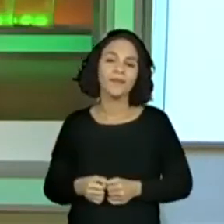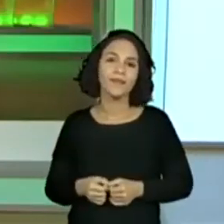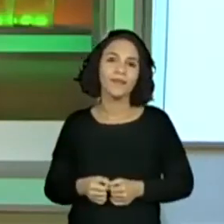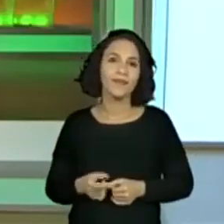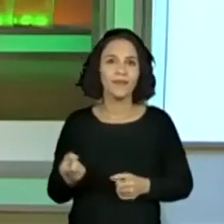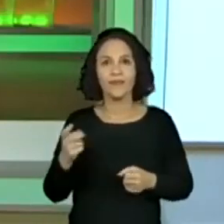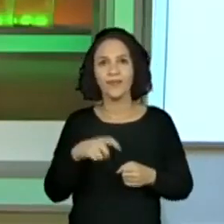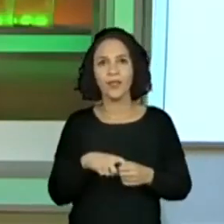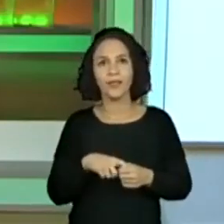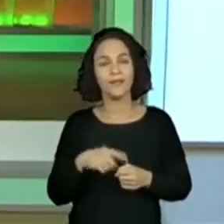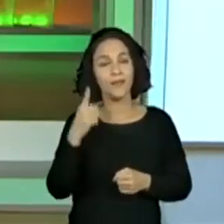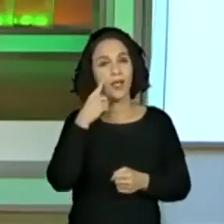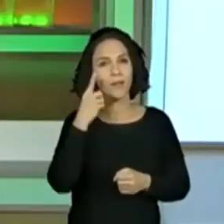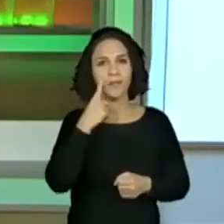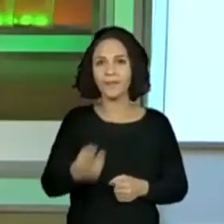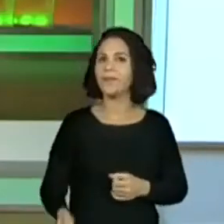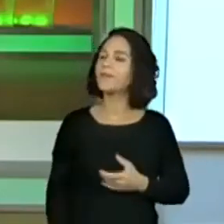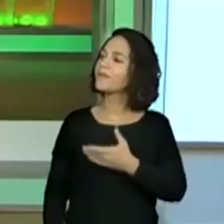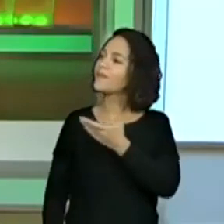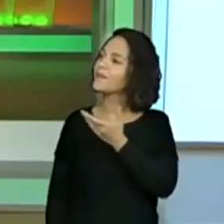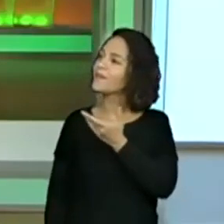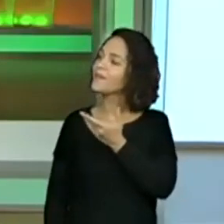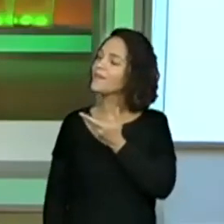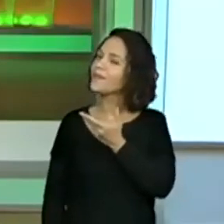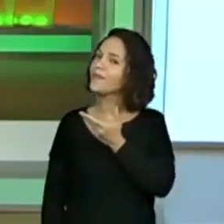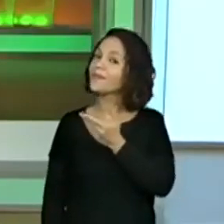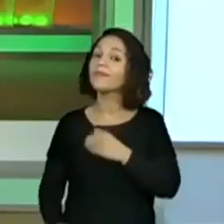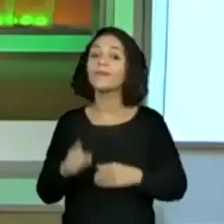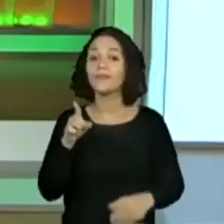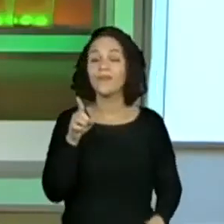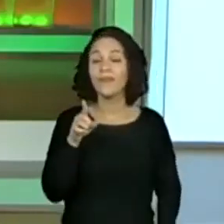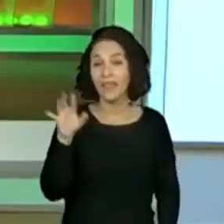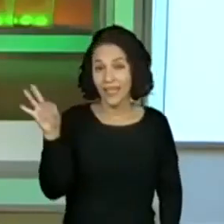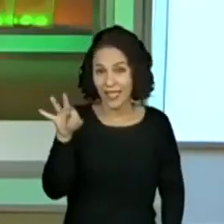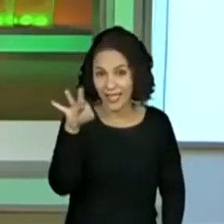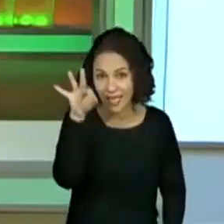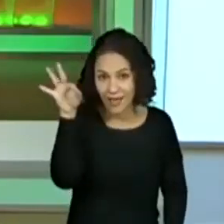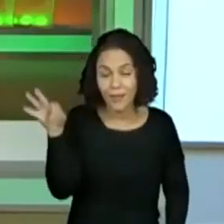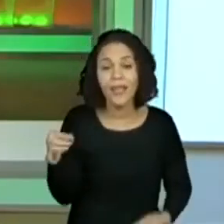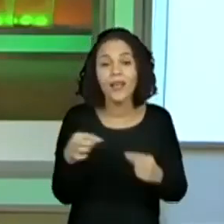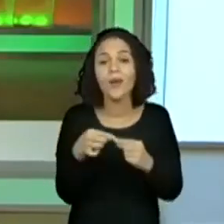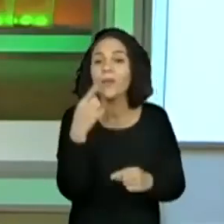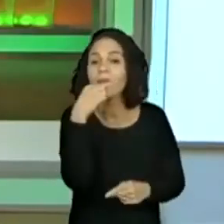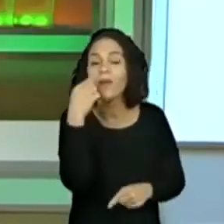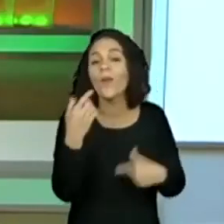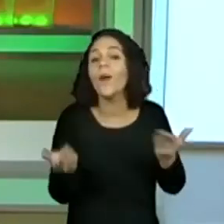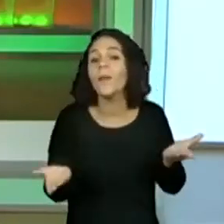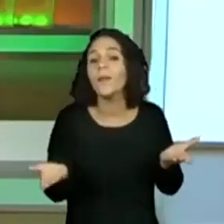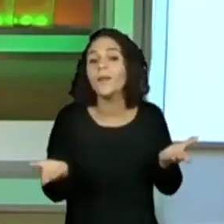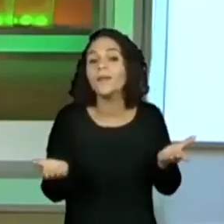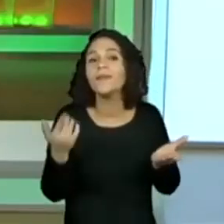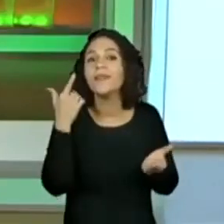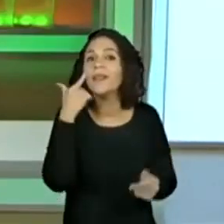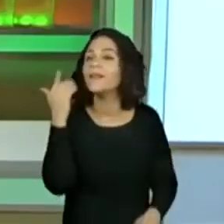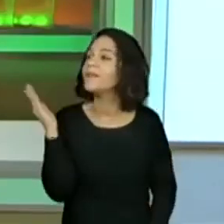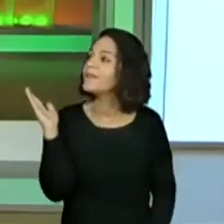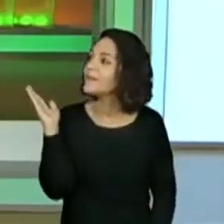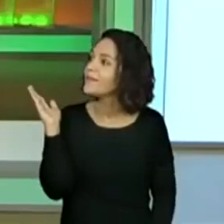opa, foi muito. Qual tipo de aparelho bucal da abelha aqui?